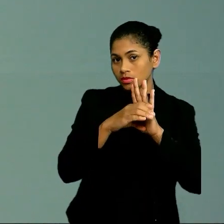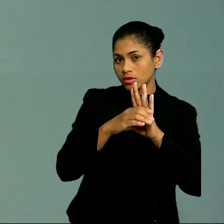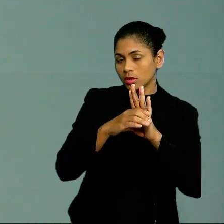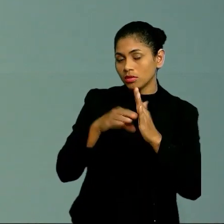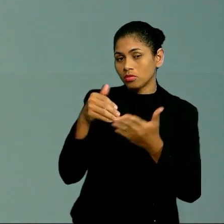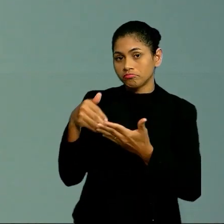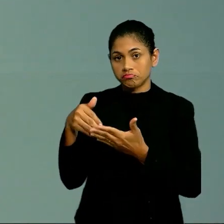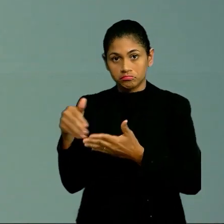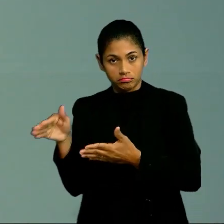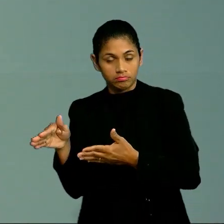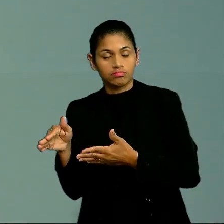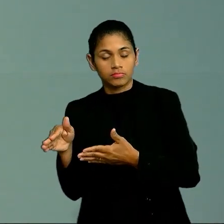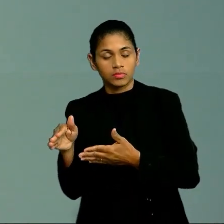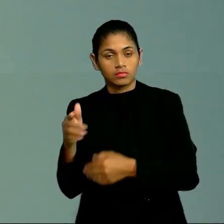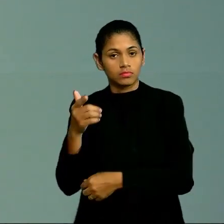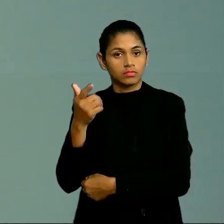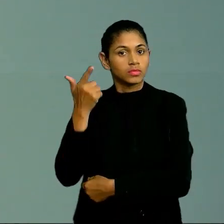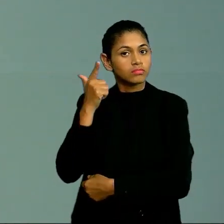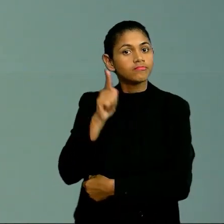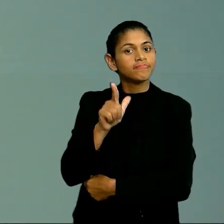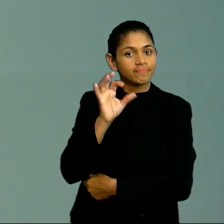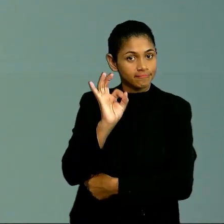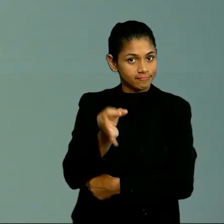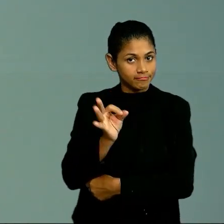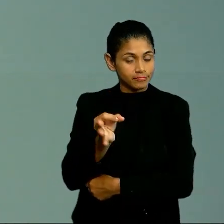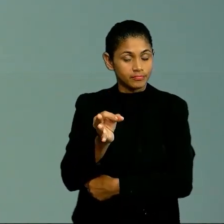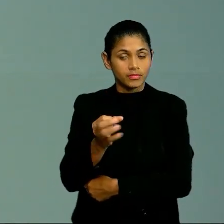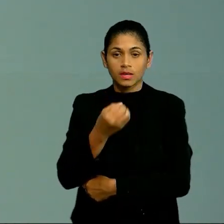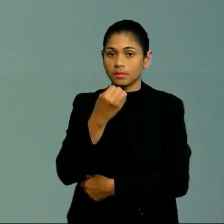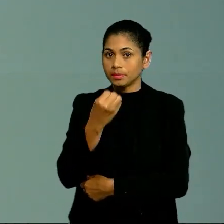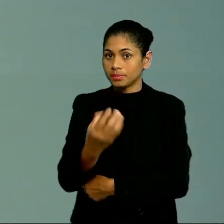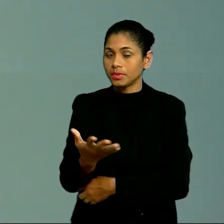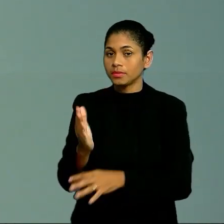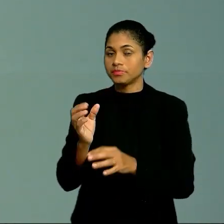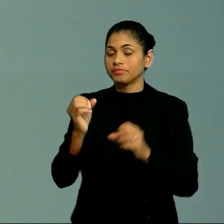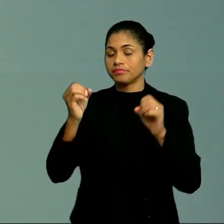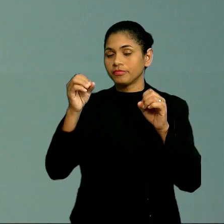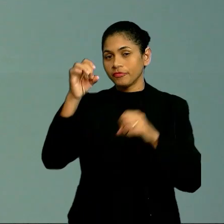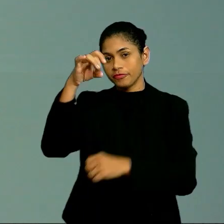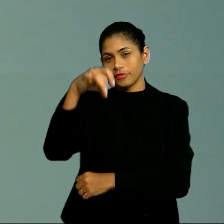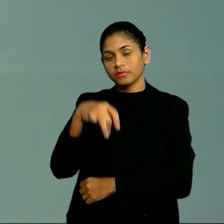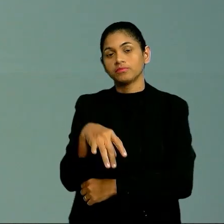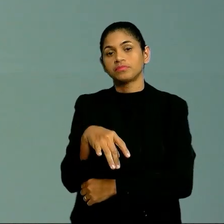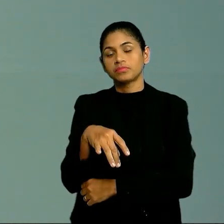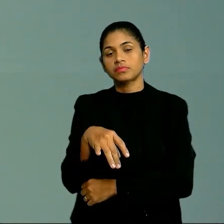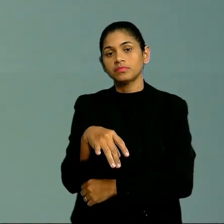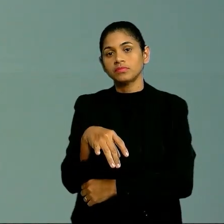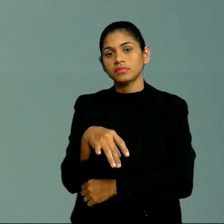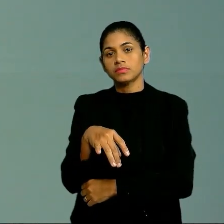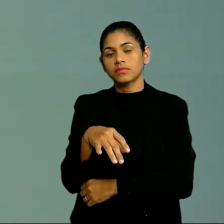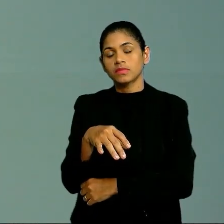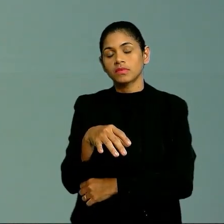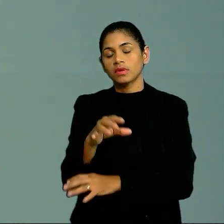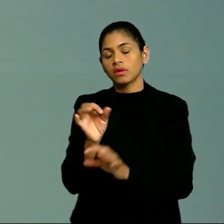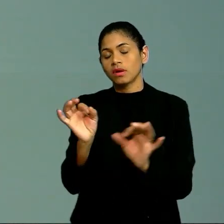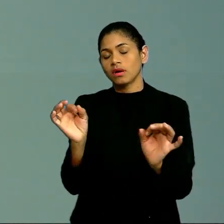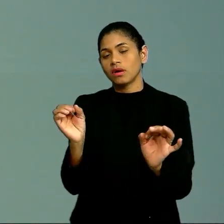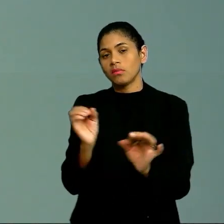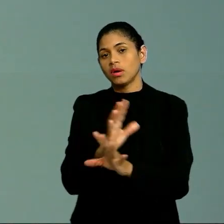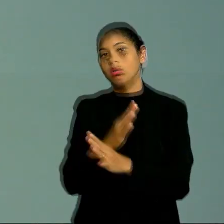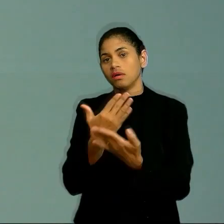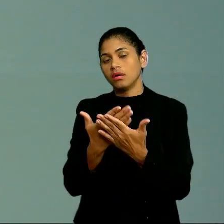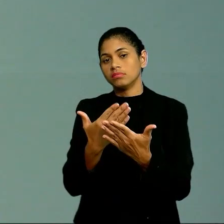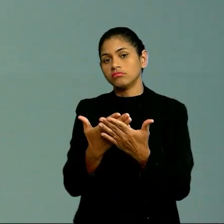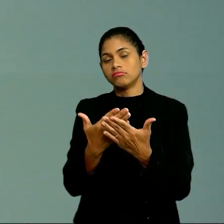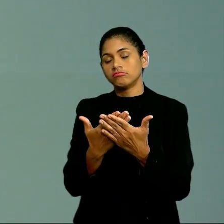eliminação, você conseguiria acertar as questões, tá certo? Bom, pessoal, a gente encerra o conteúdo de hoje, tá? Não esqueça de acessar